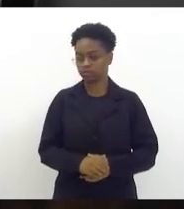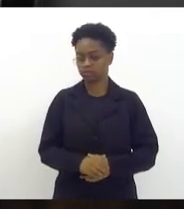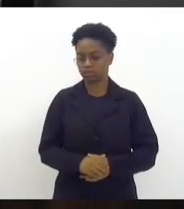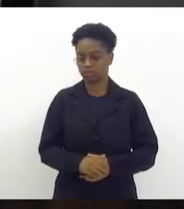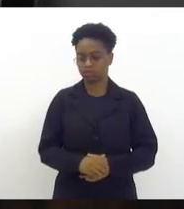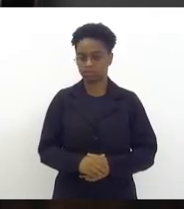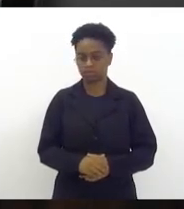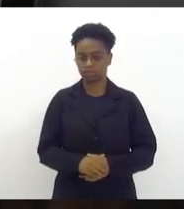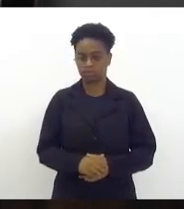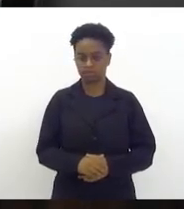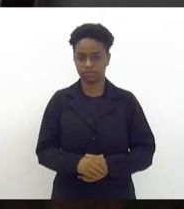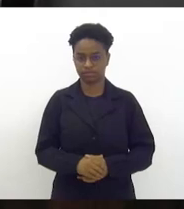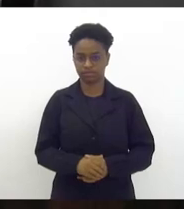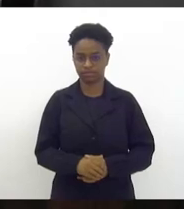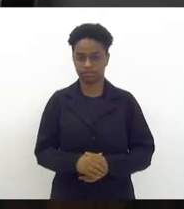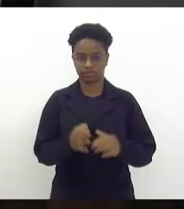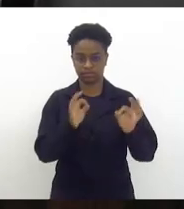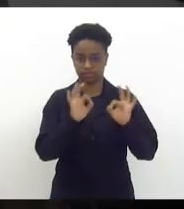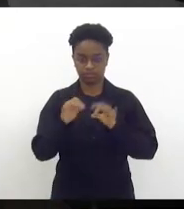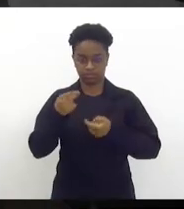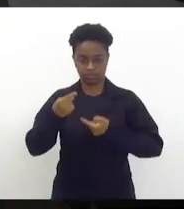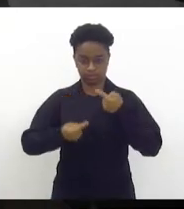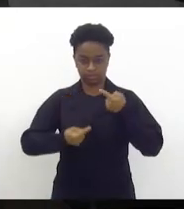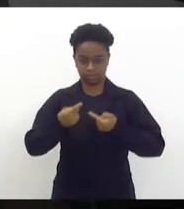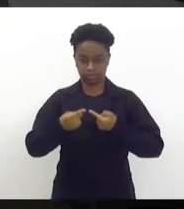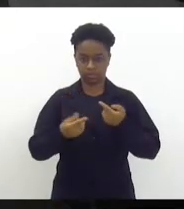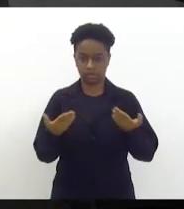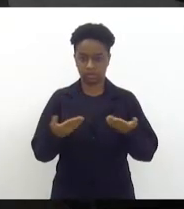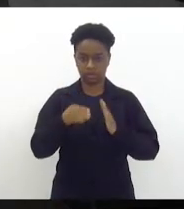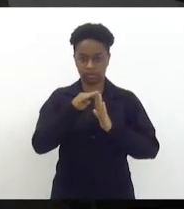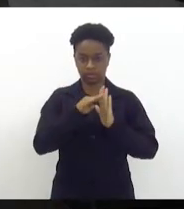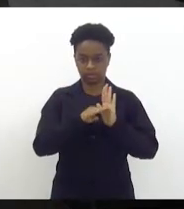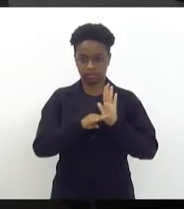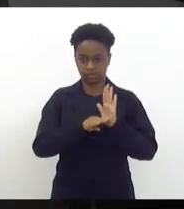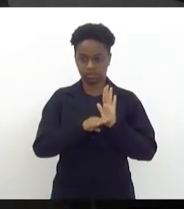ordem do dia. Nada mais havendo a tratar na ordem do dia.